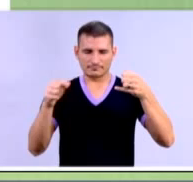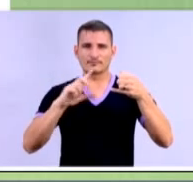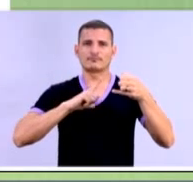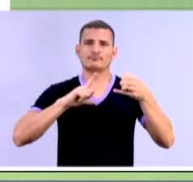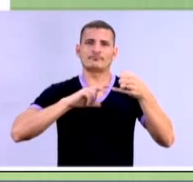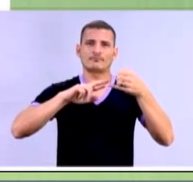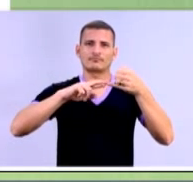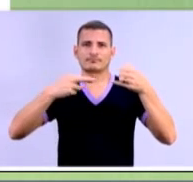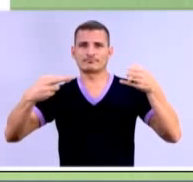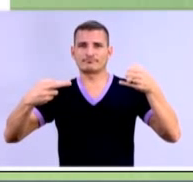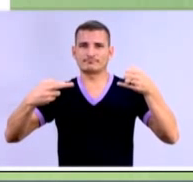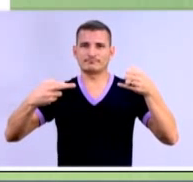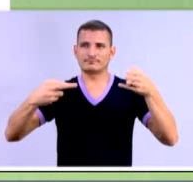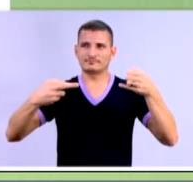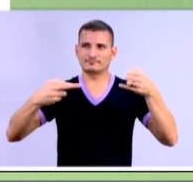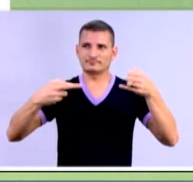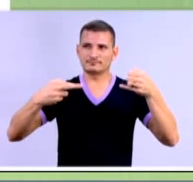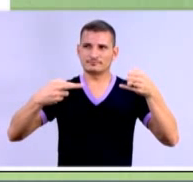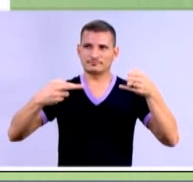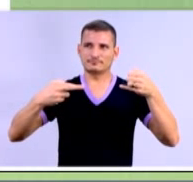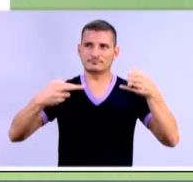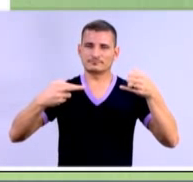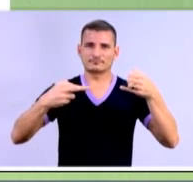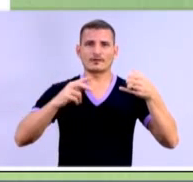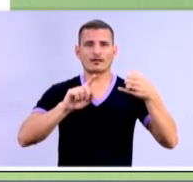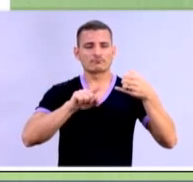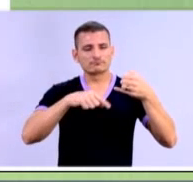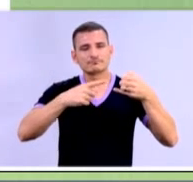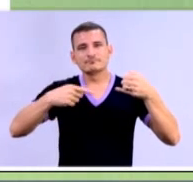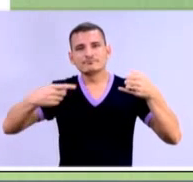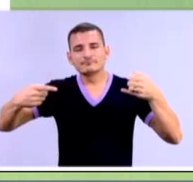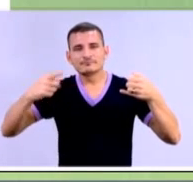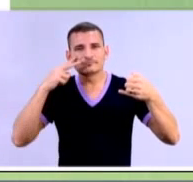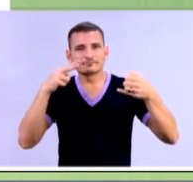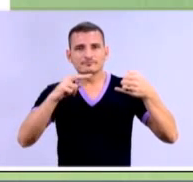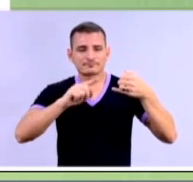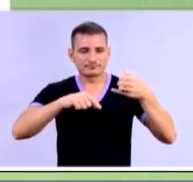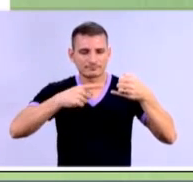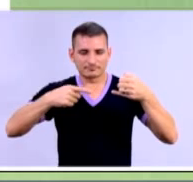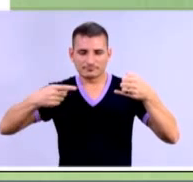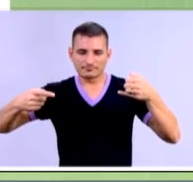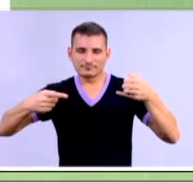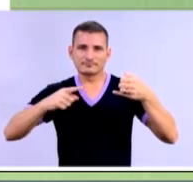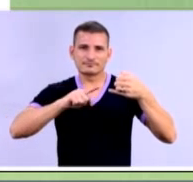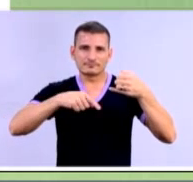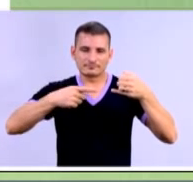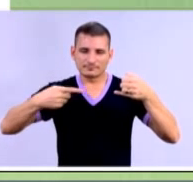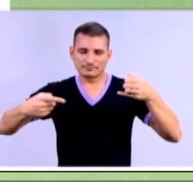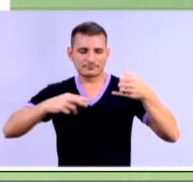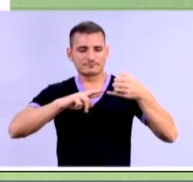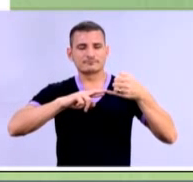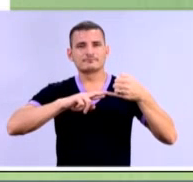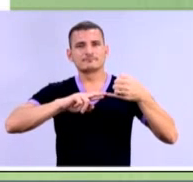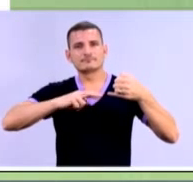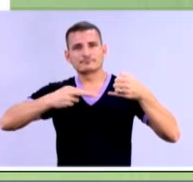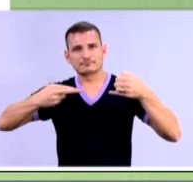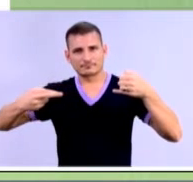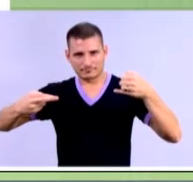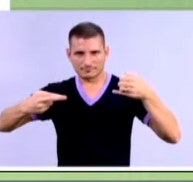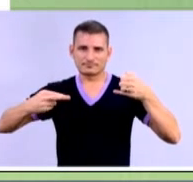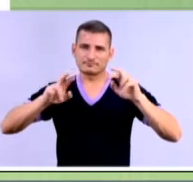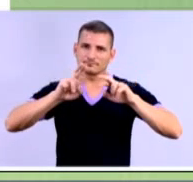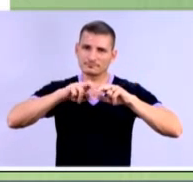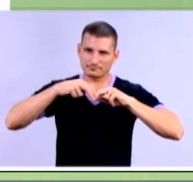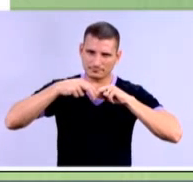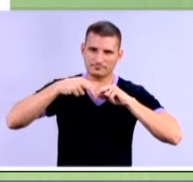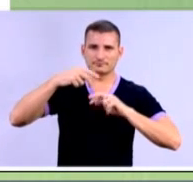né, que são enrolados, olha, reparem aqui. Eles são enrolados entre si. E por isso que ele é